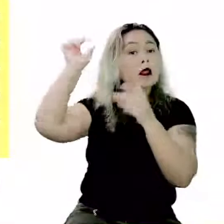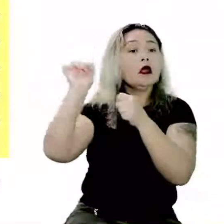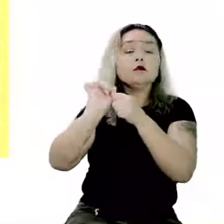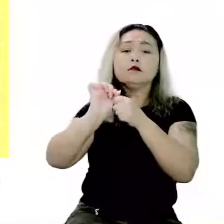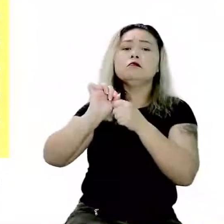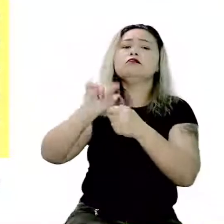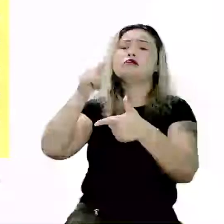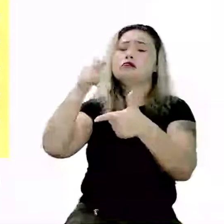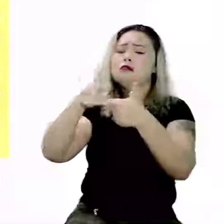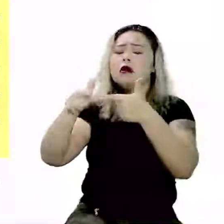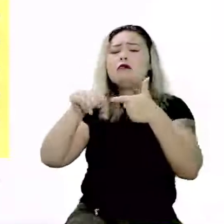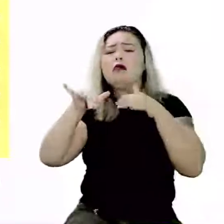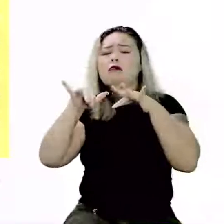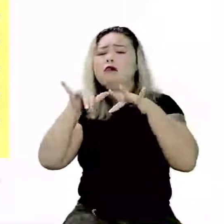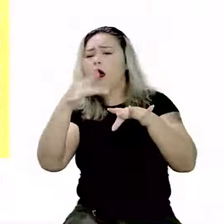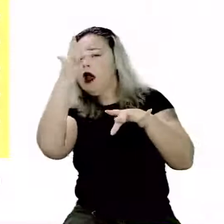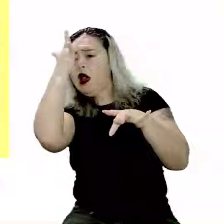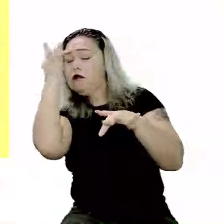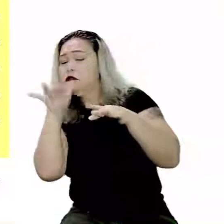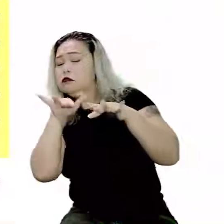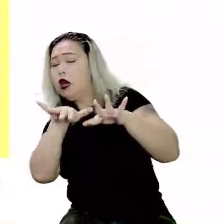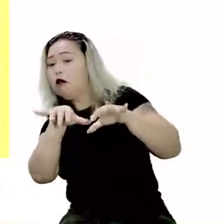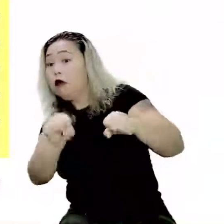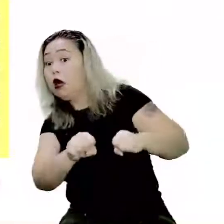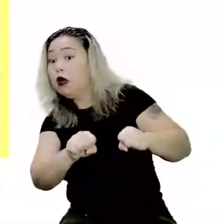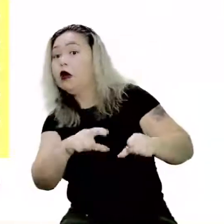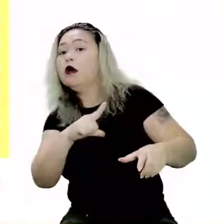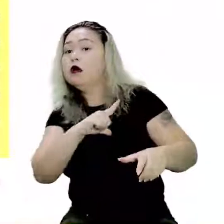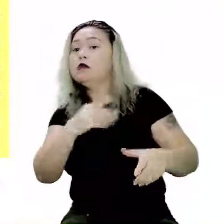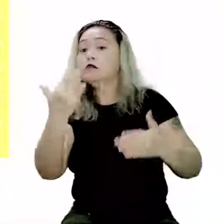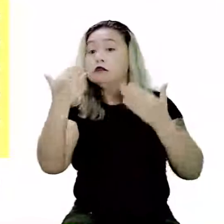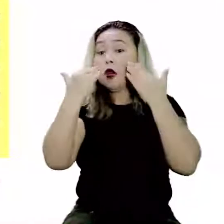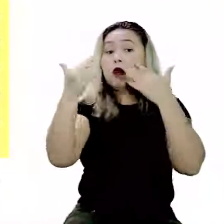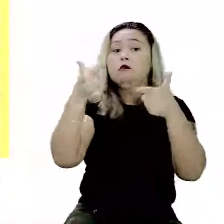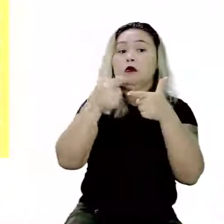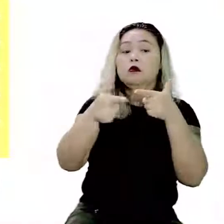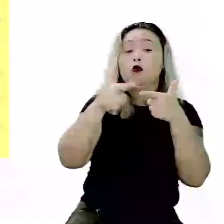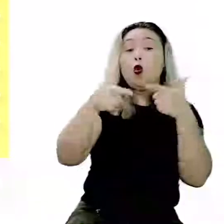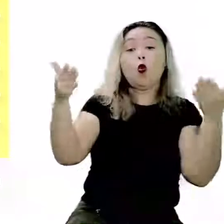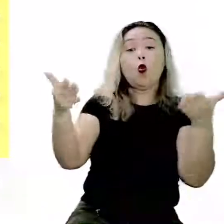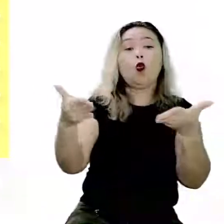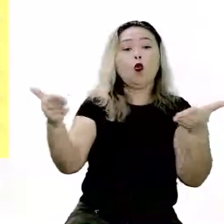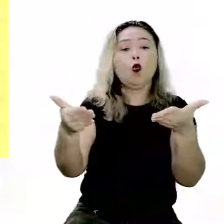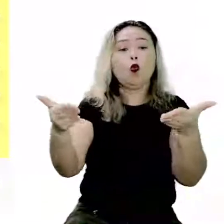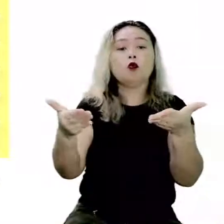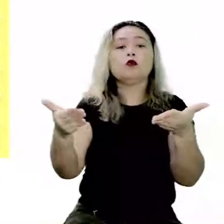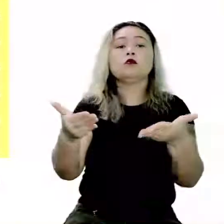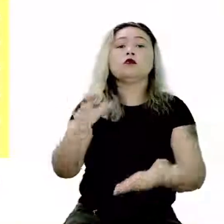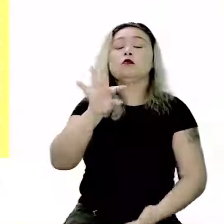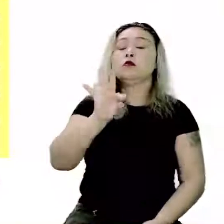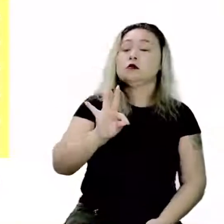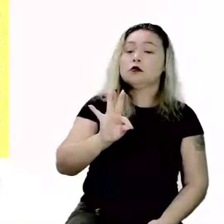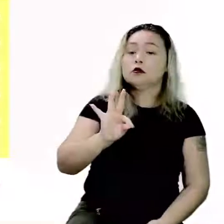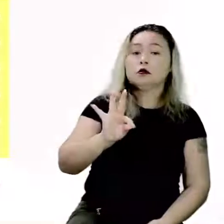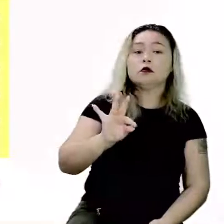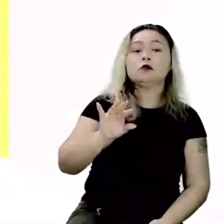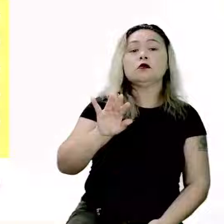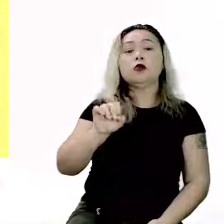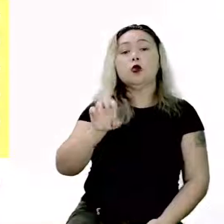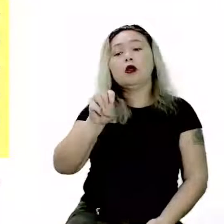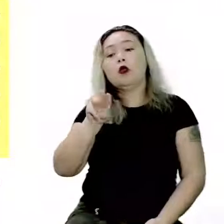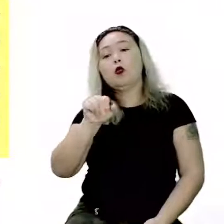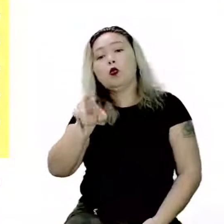sempre sofrendo ameaças de invasão, sendo constatados problemas hoje nas terras indígenas